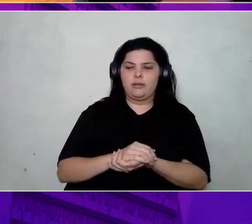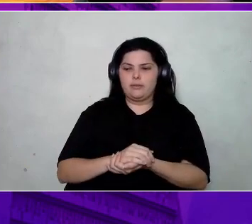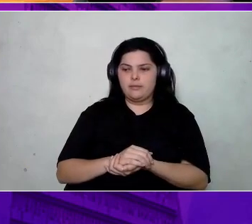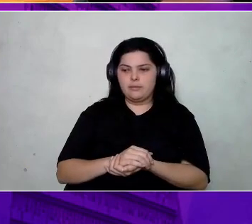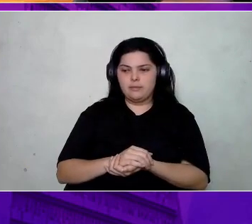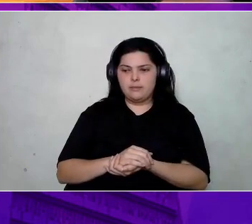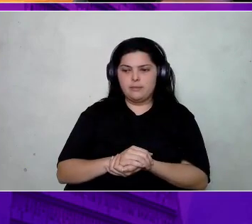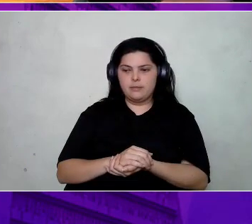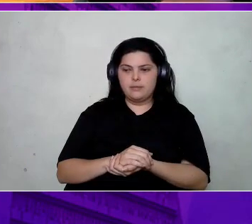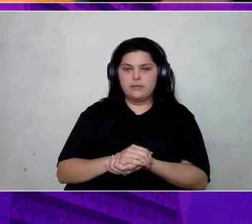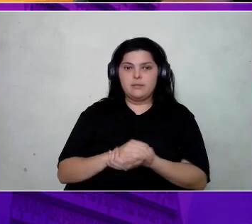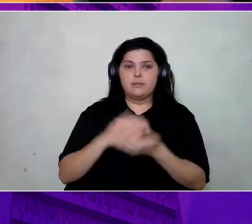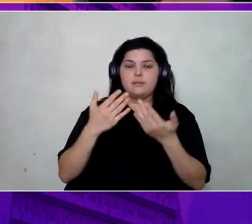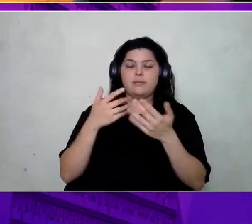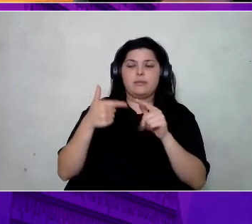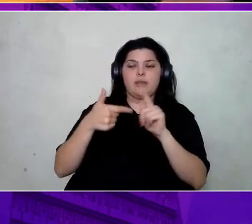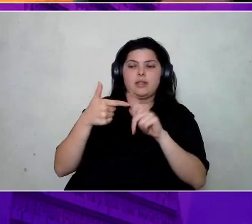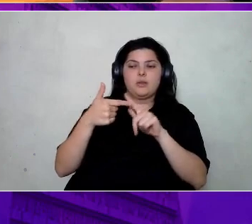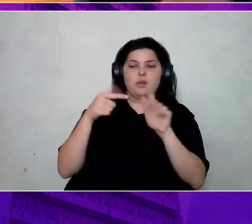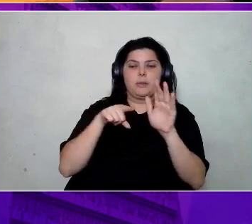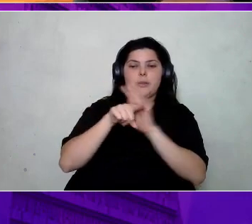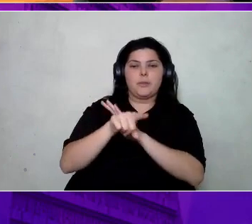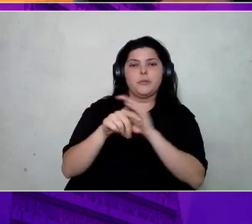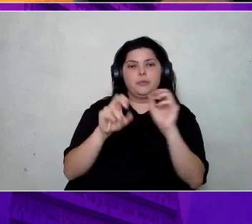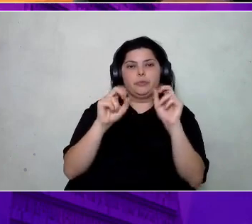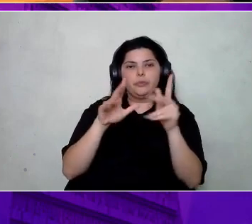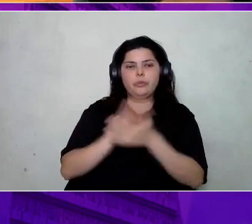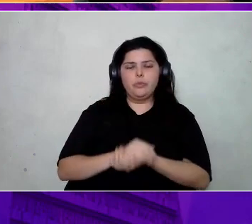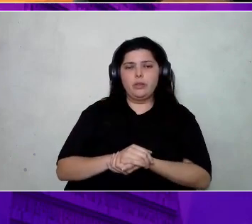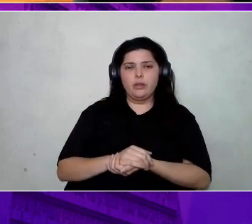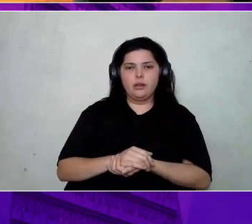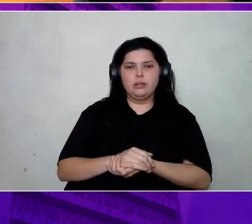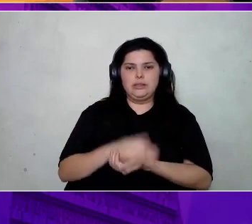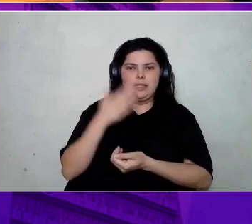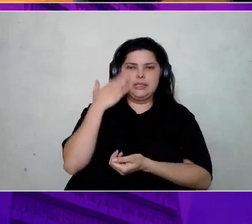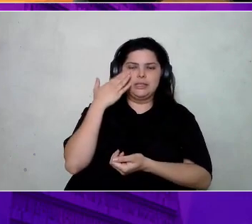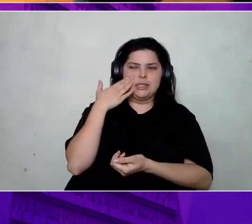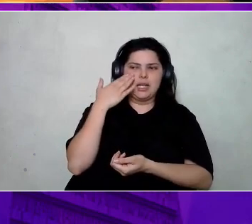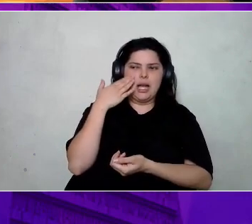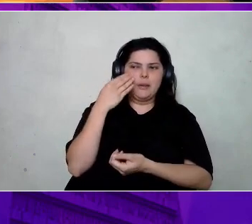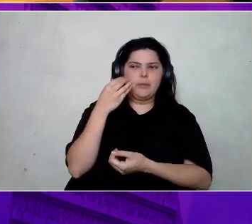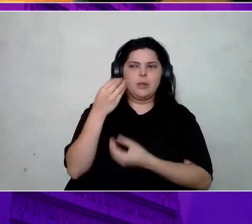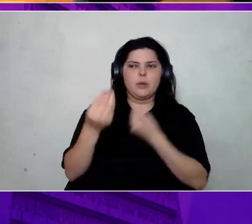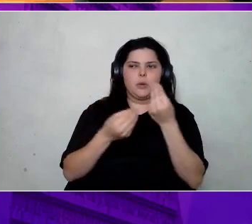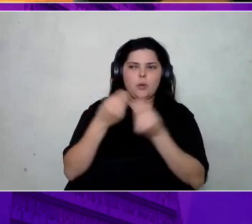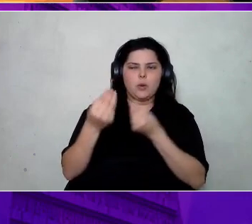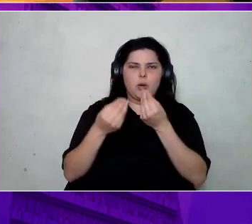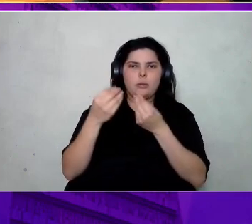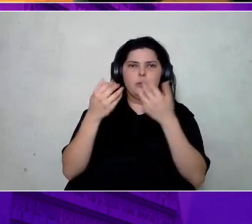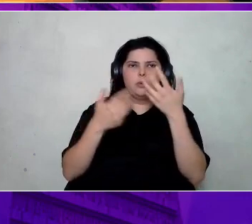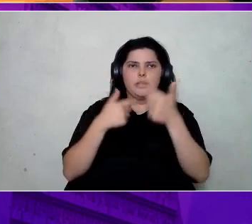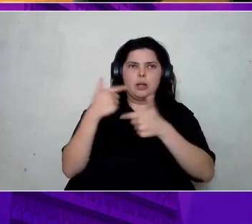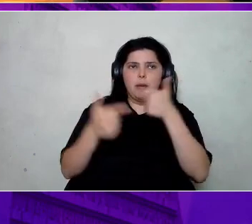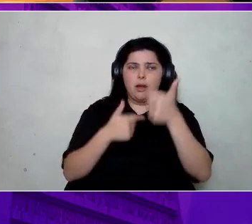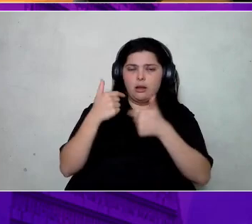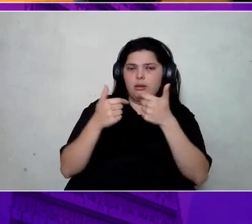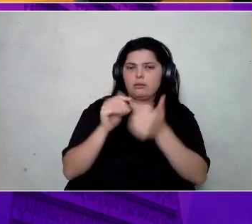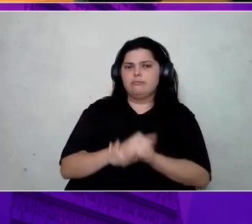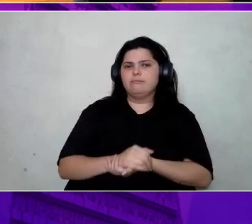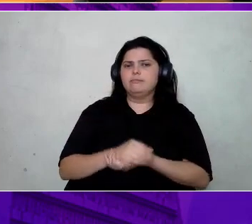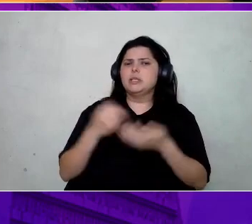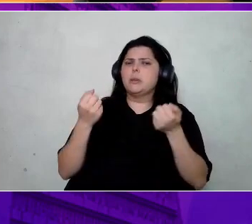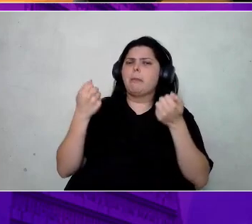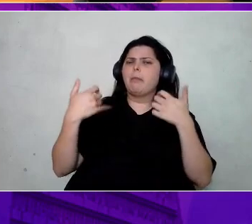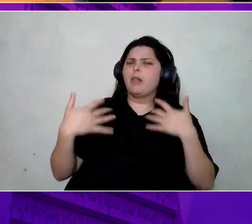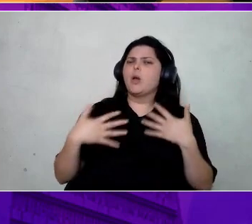pergunta vem: pô, beleza, agora que você já carregou aí na tua memória RAM aí tudo como é que você trabalha, me diz aí quais são as oportunidades,